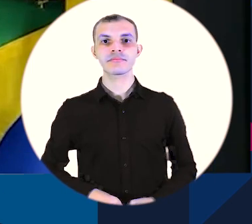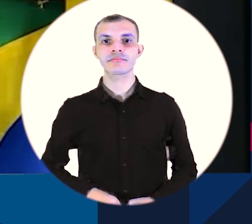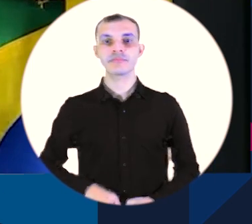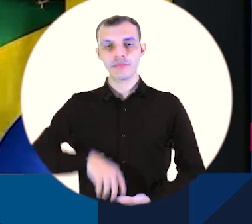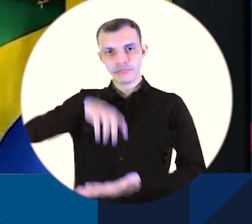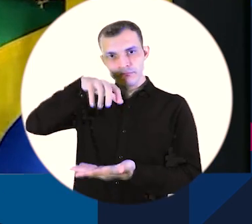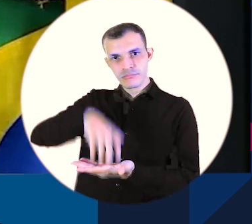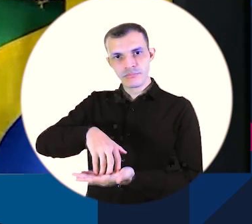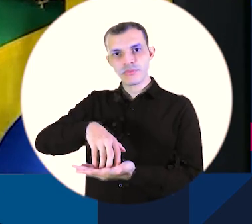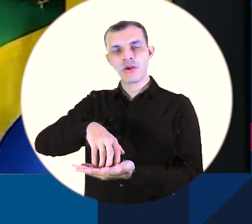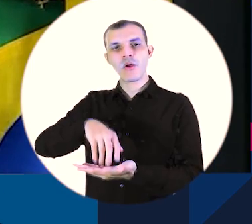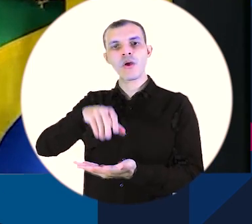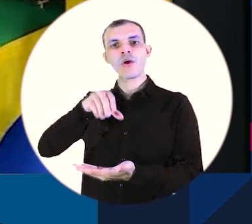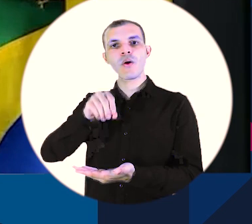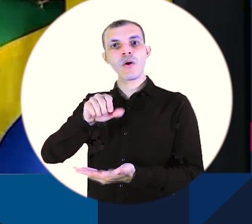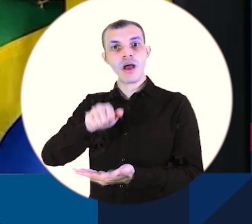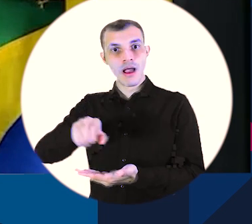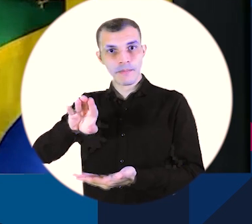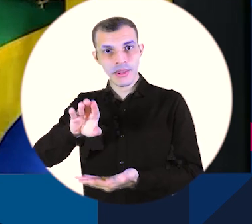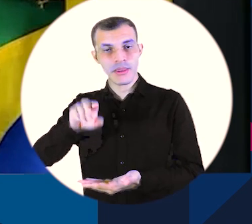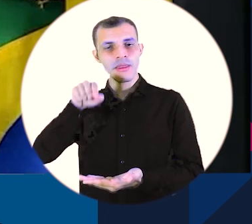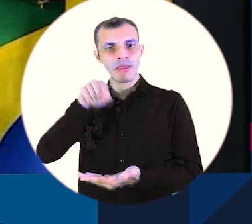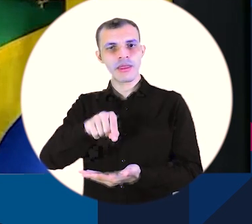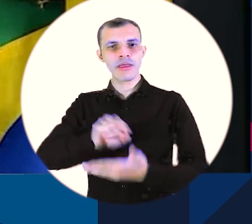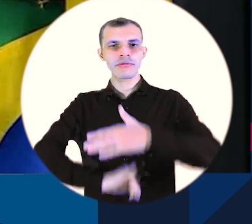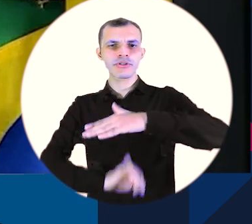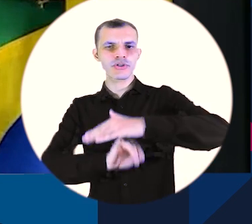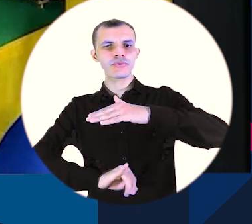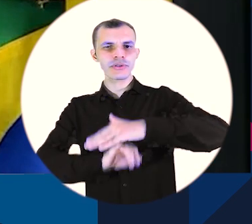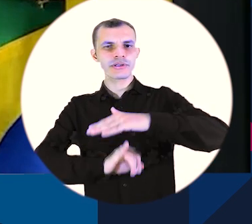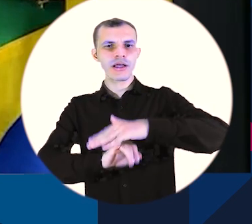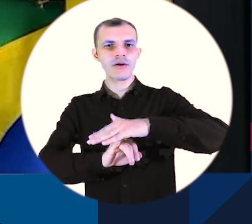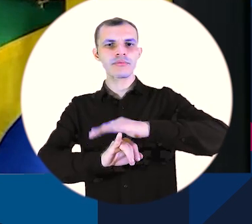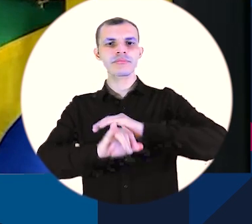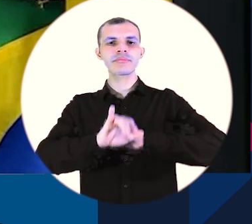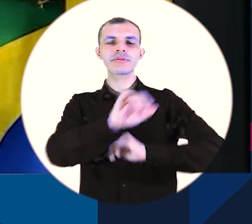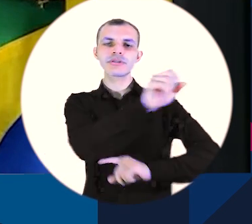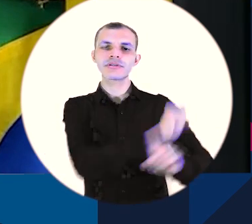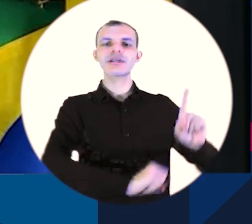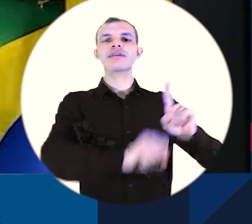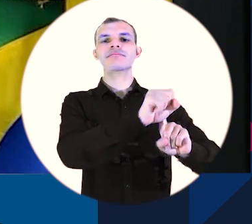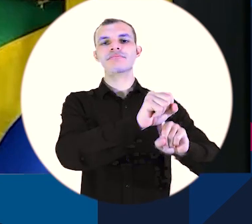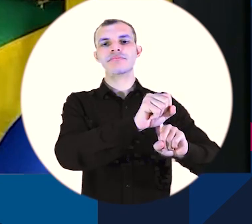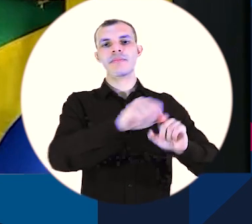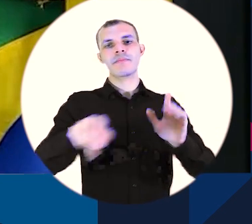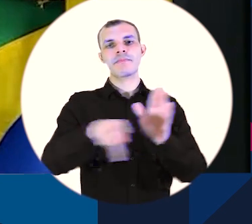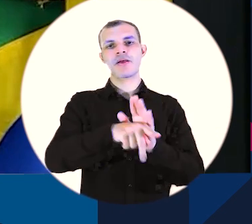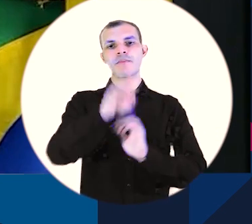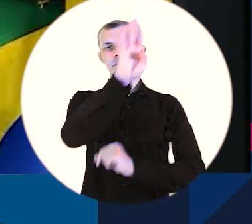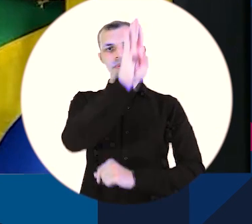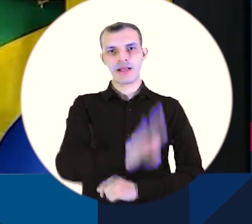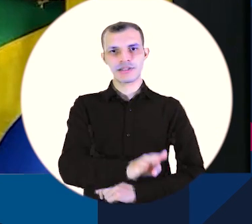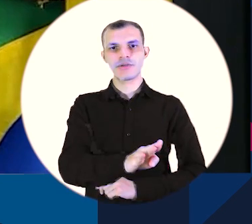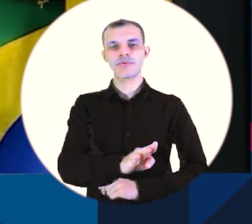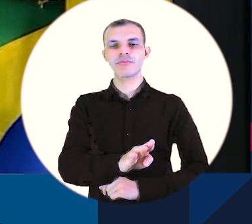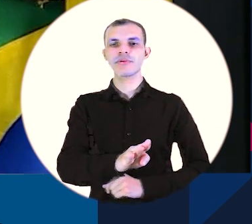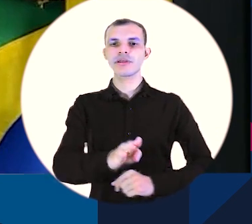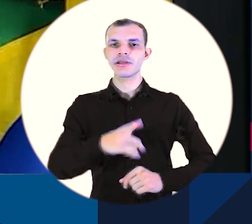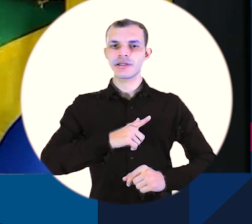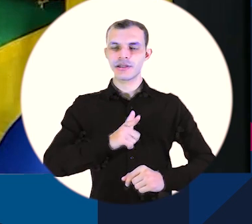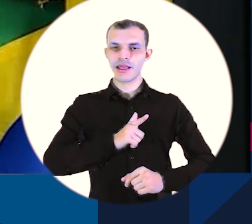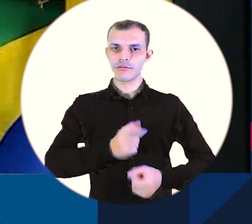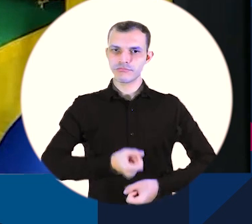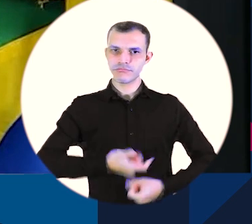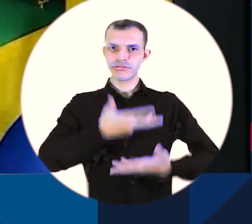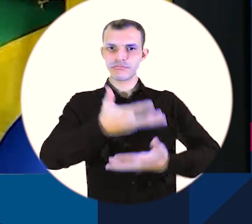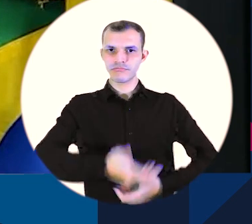A Ordem consagrou-se como instituição civil do Brasil, responsável por evocar a voz constitucional